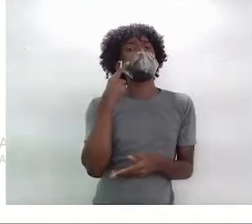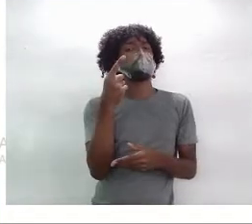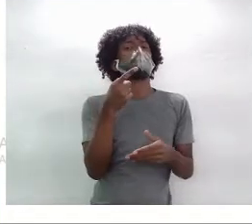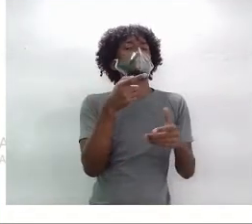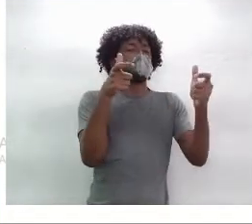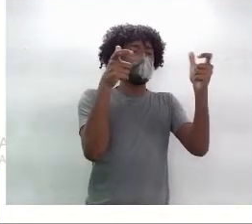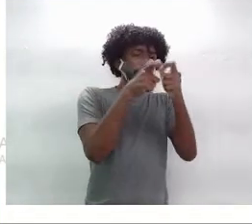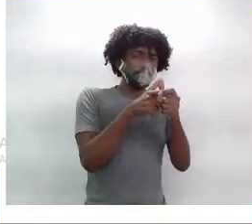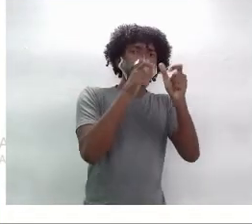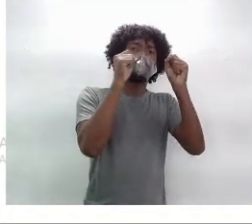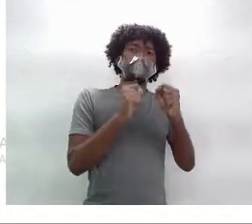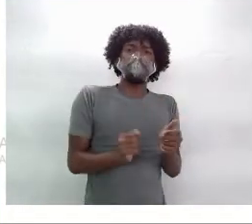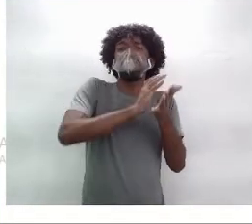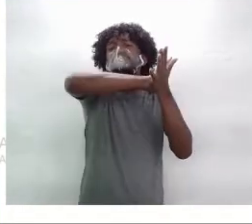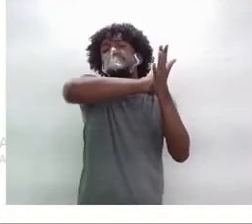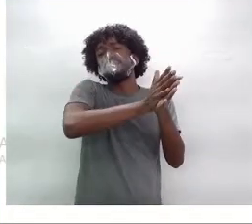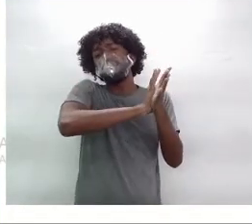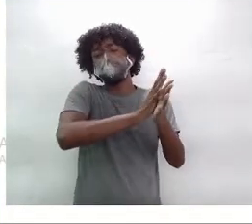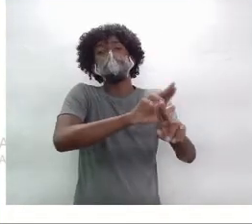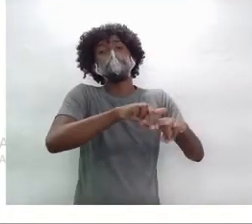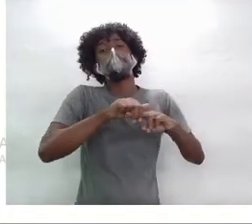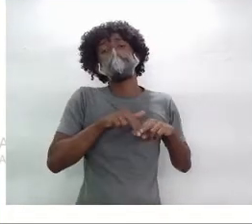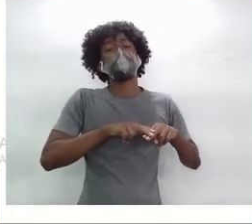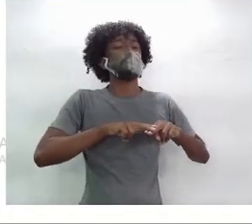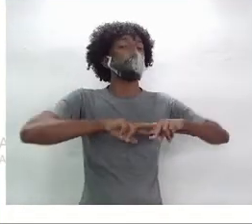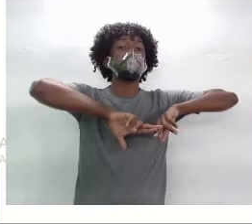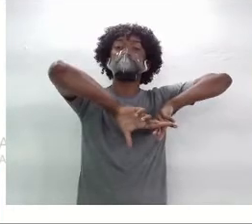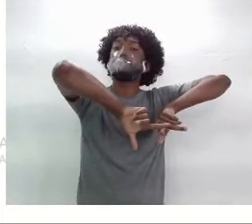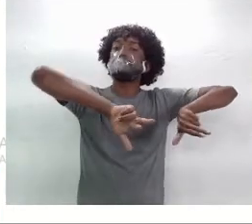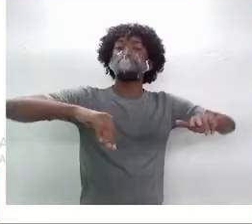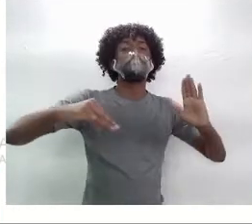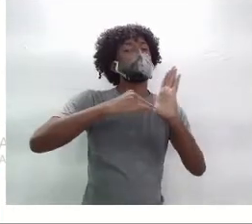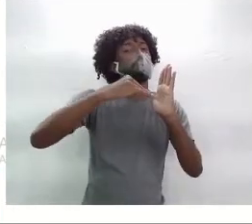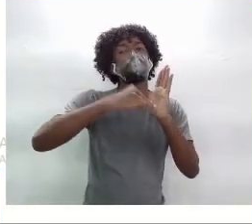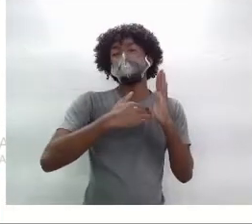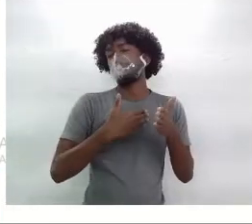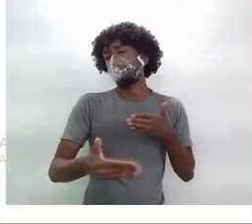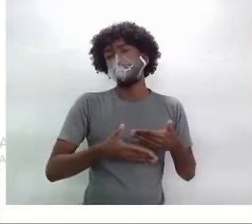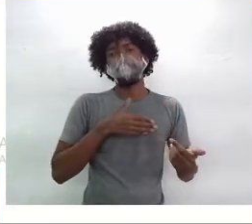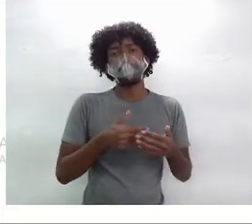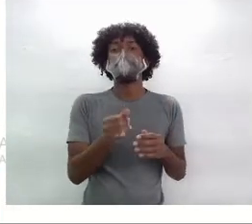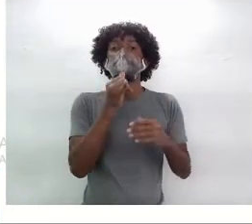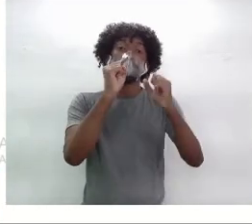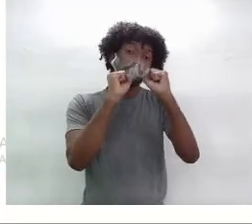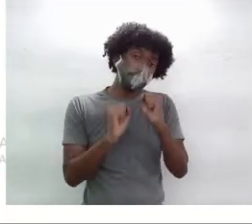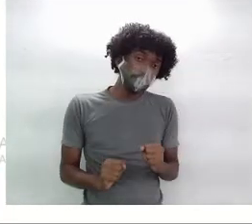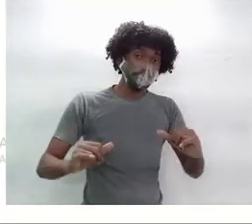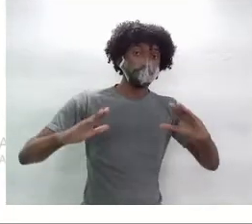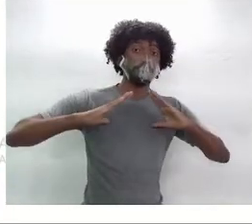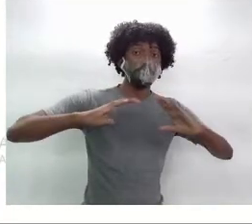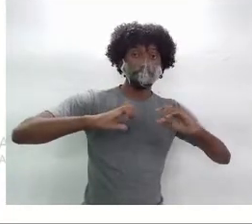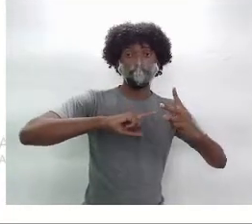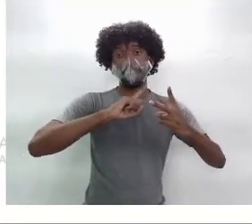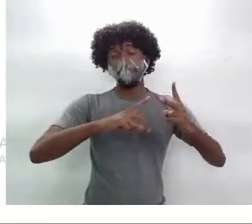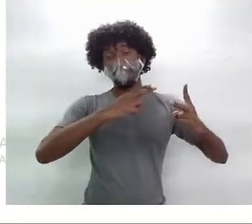podem ser discriminadas por diversos motivos. Alguns são éticos, religiosos,